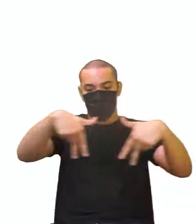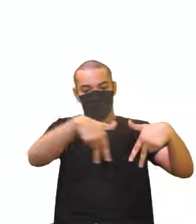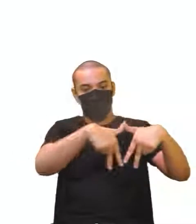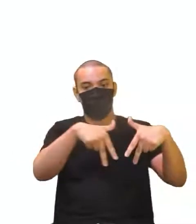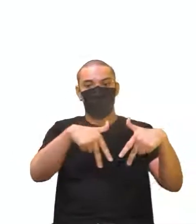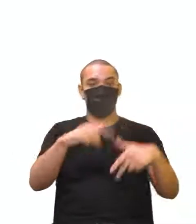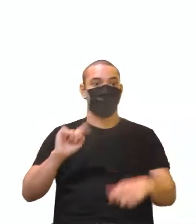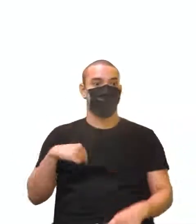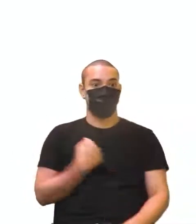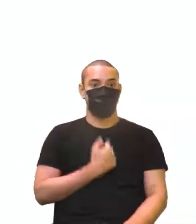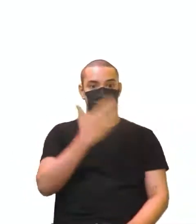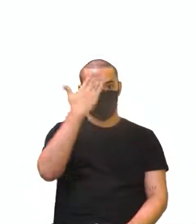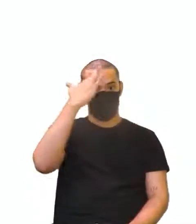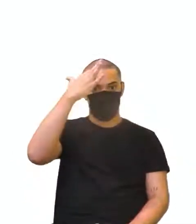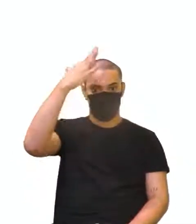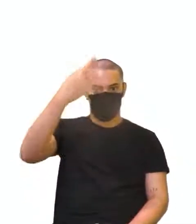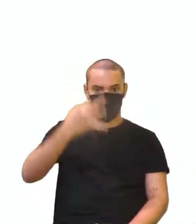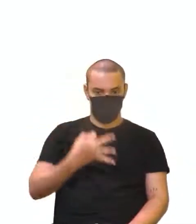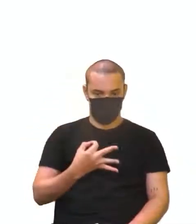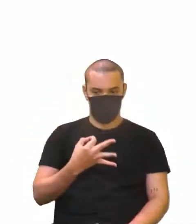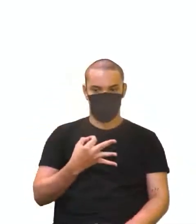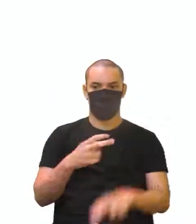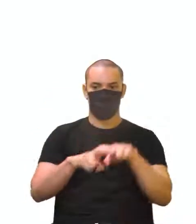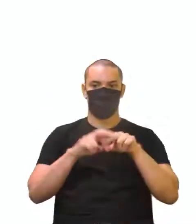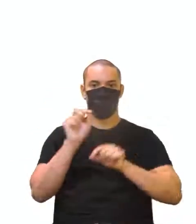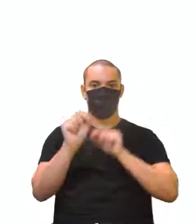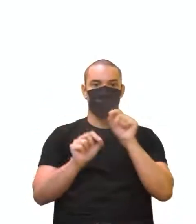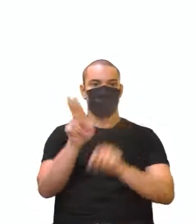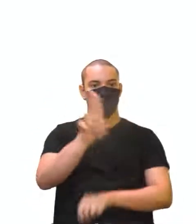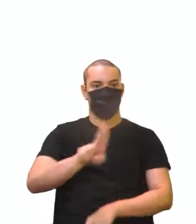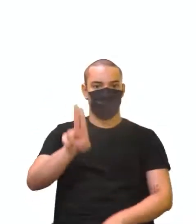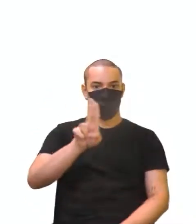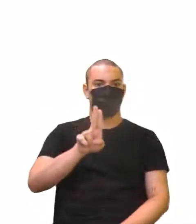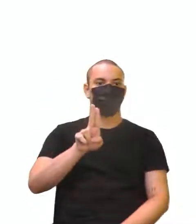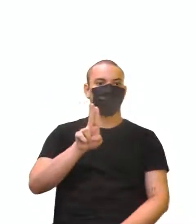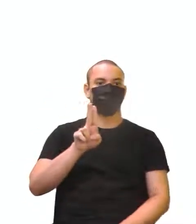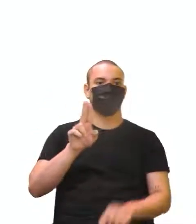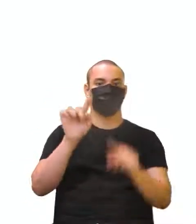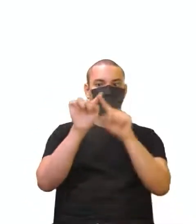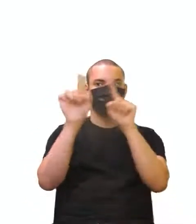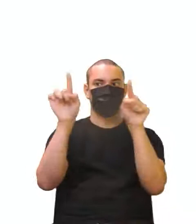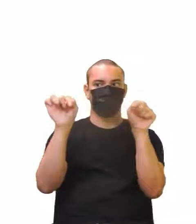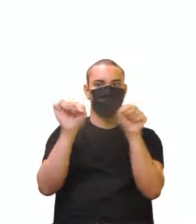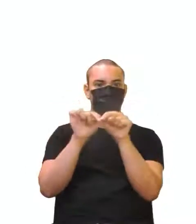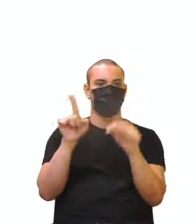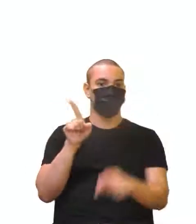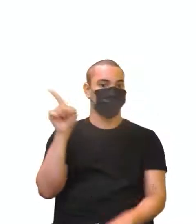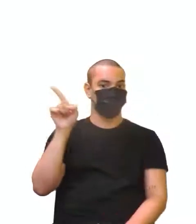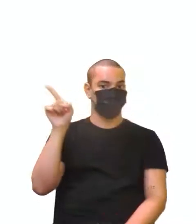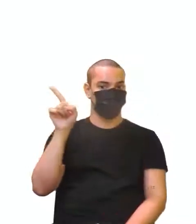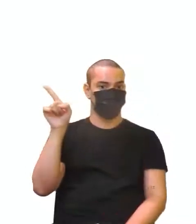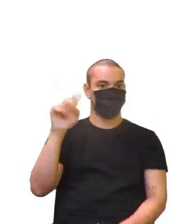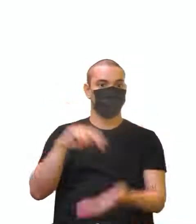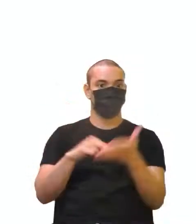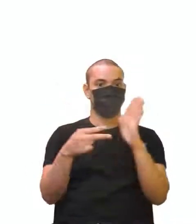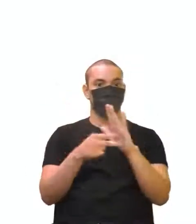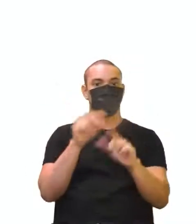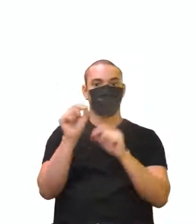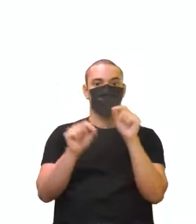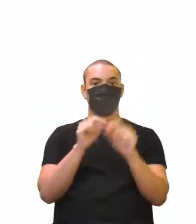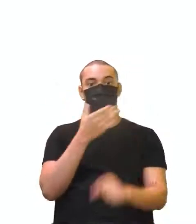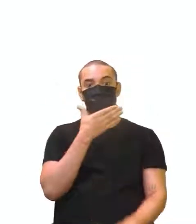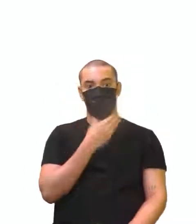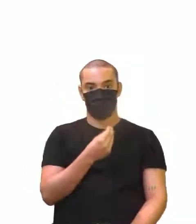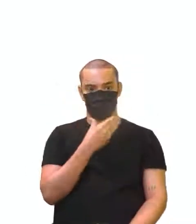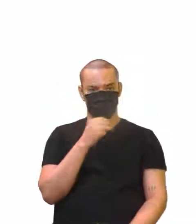mais acessível a compreensão, tá bom? Quando a gente usa o quadrinho, tá? O quadradinho, a gente está se referindo ao sexo